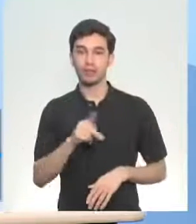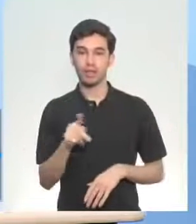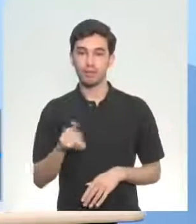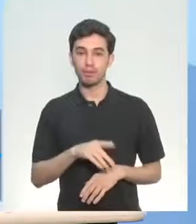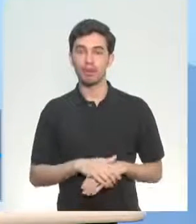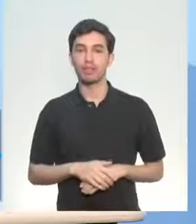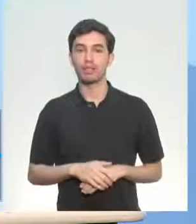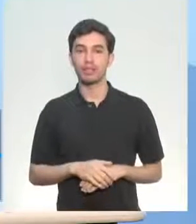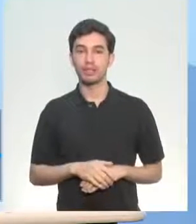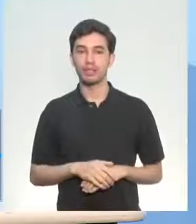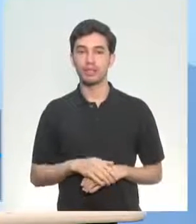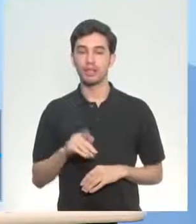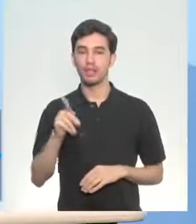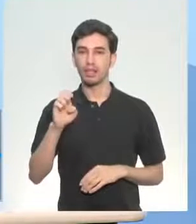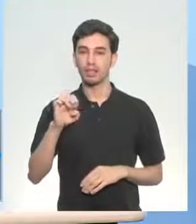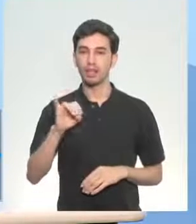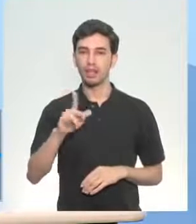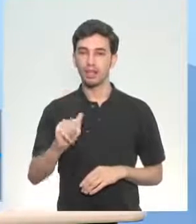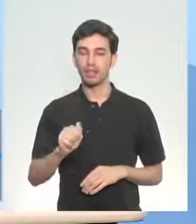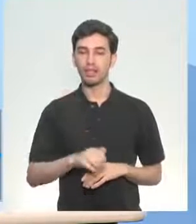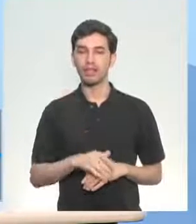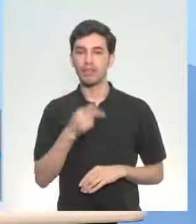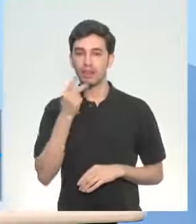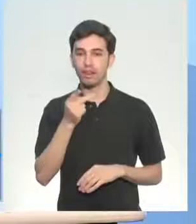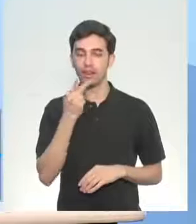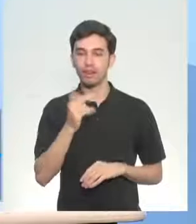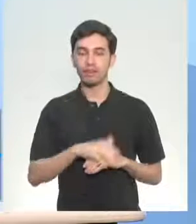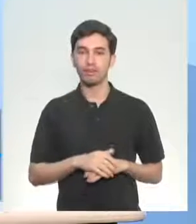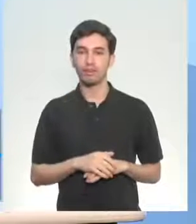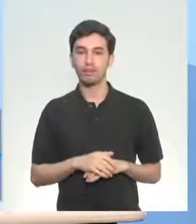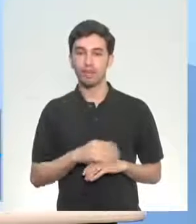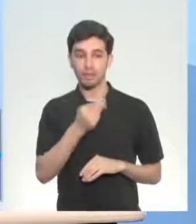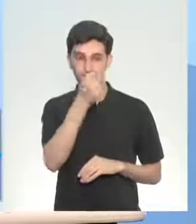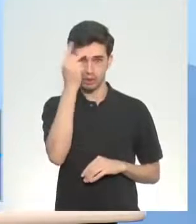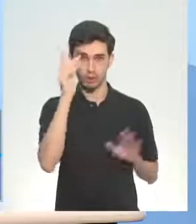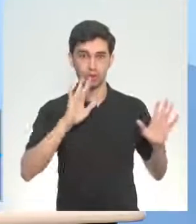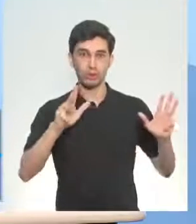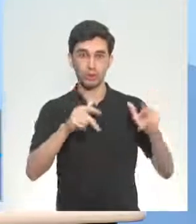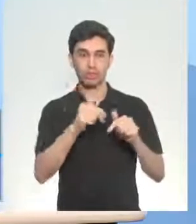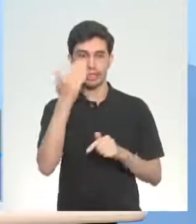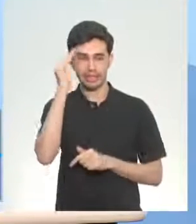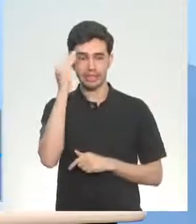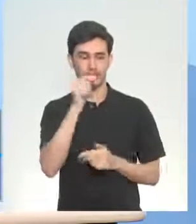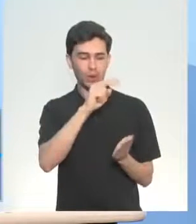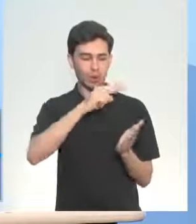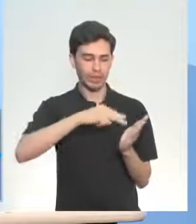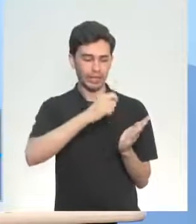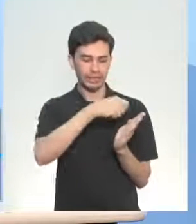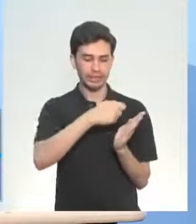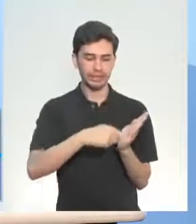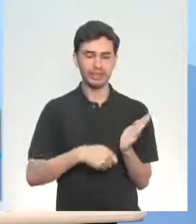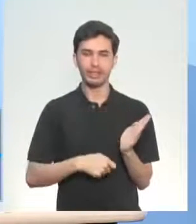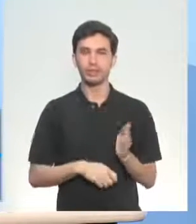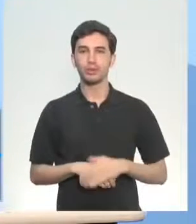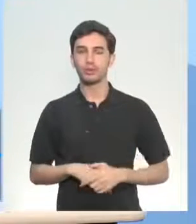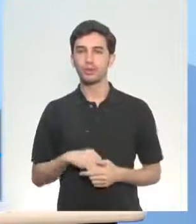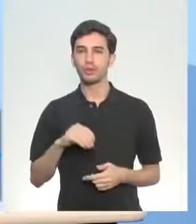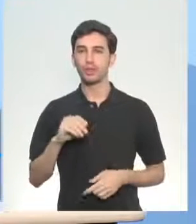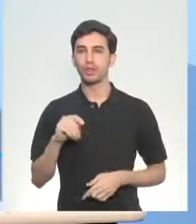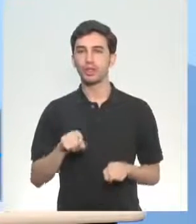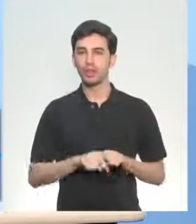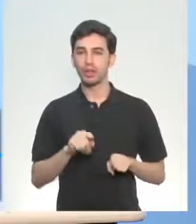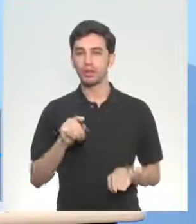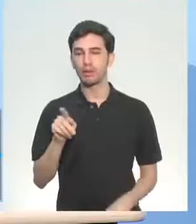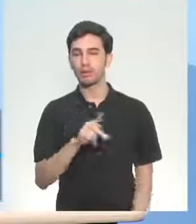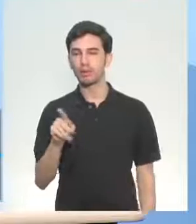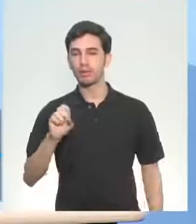as pessoas poderem entender o que está escrito. E o Wender da ProSandra, a